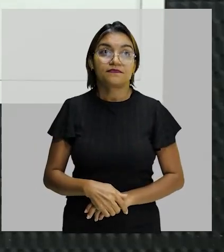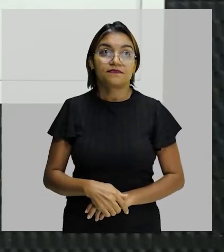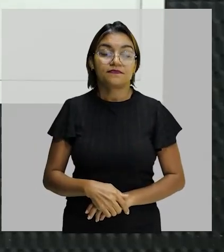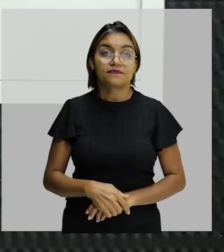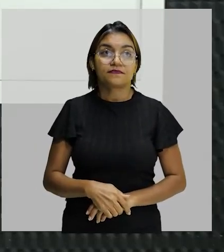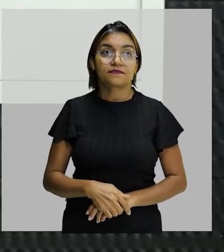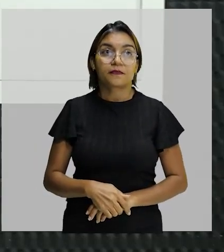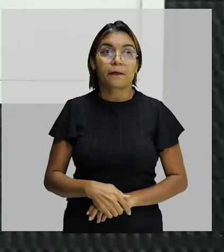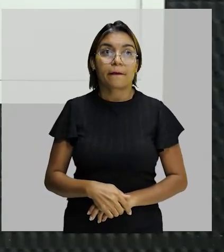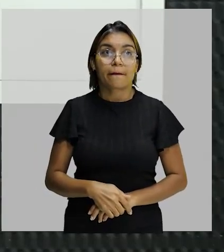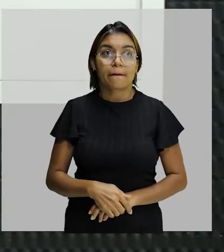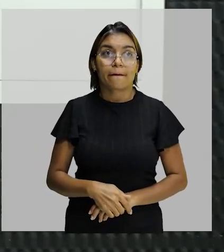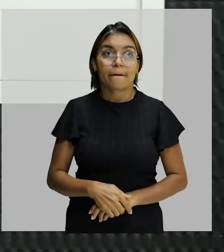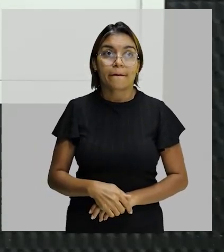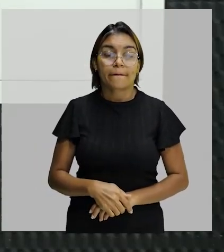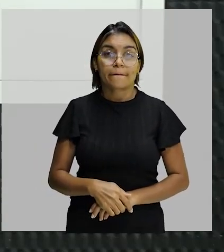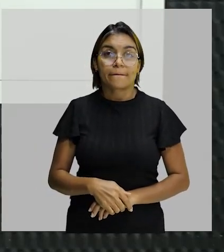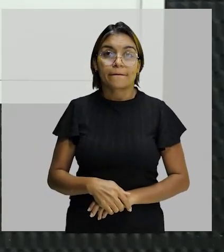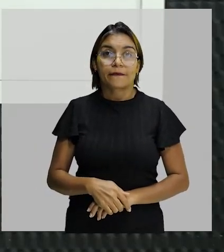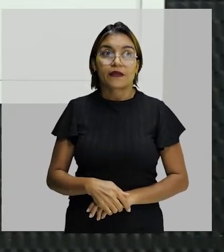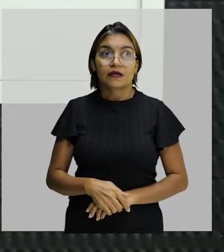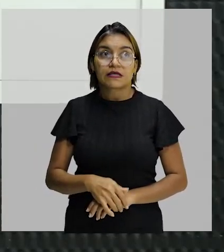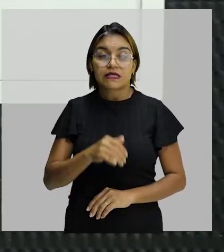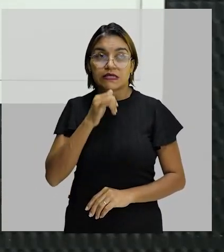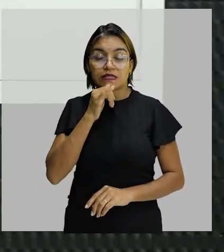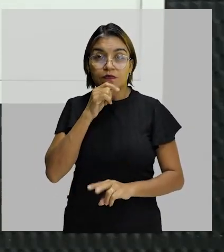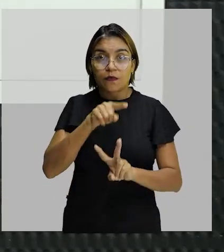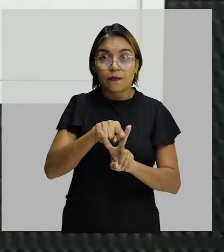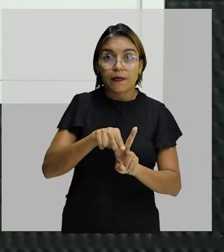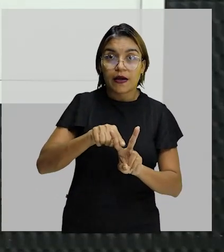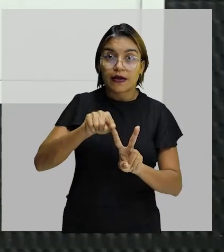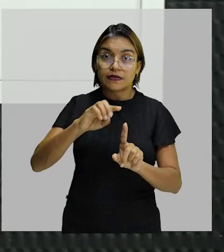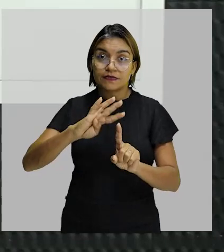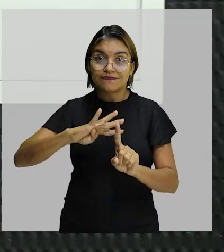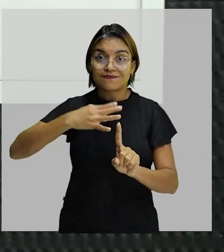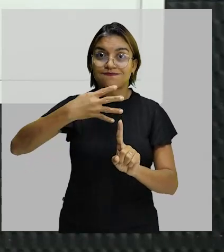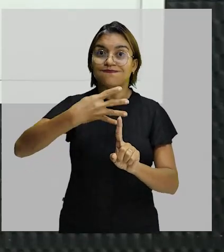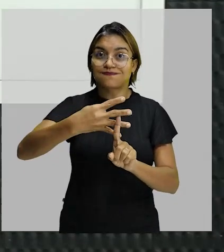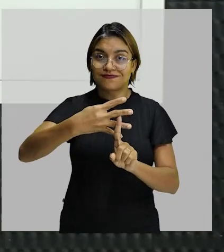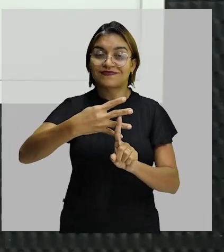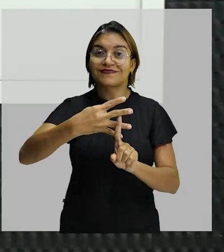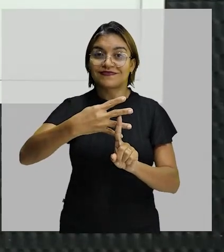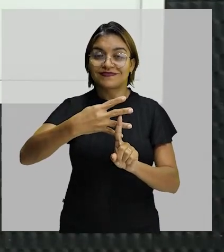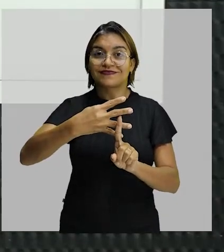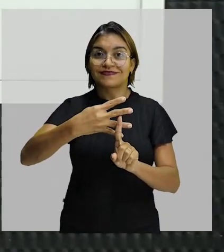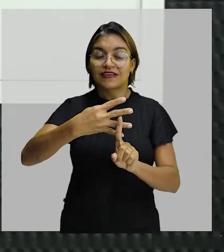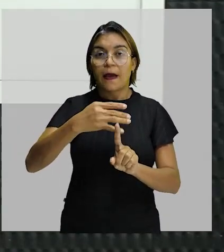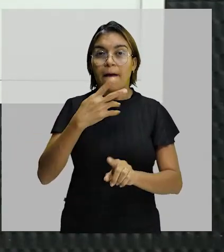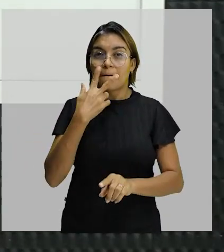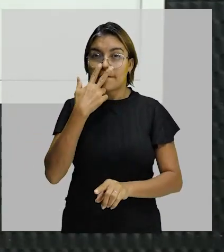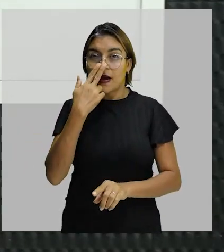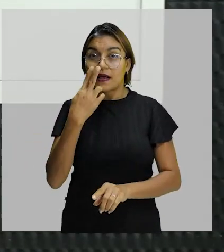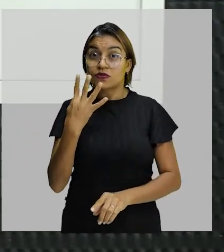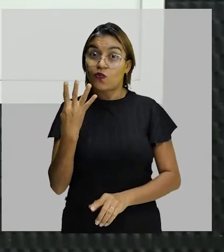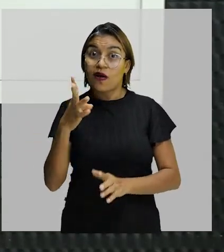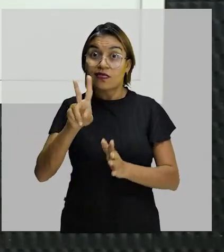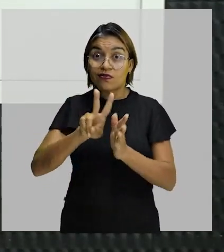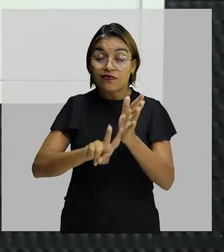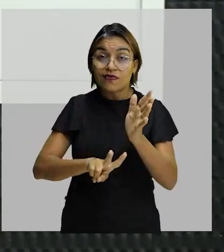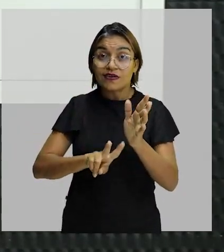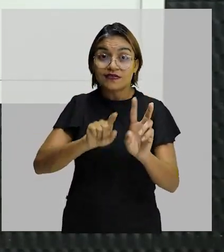Certo? Uma raiz de multiplicidade 4. É como se fosse 4 vezes a raiz dessa